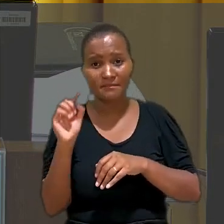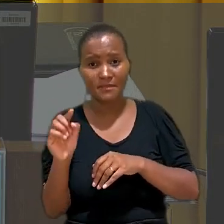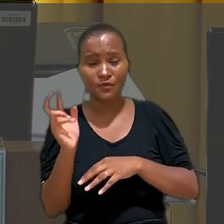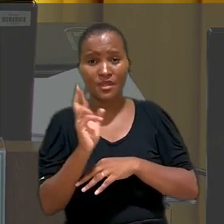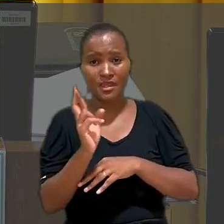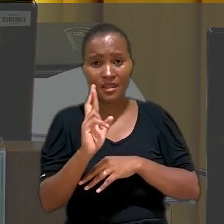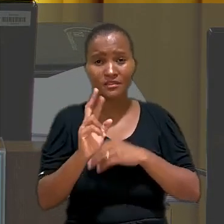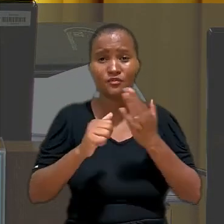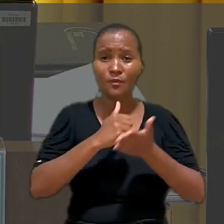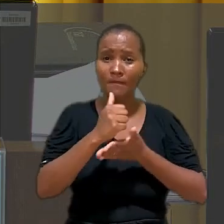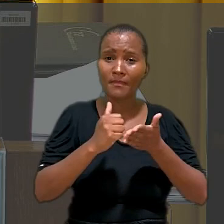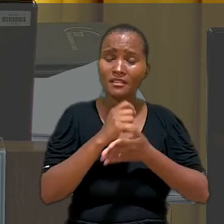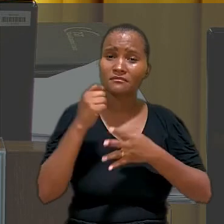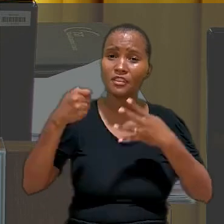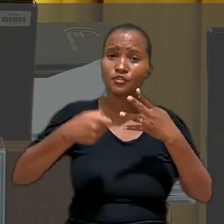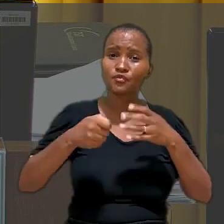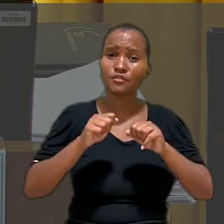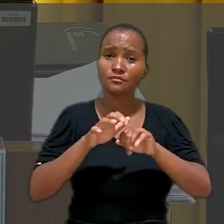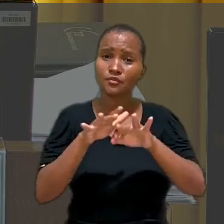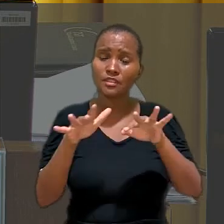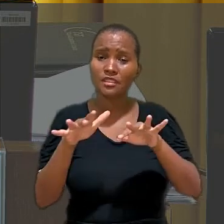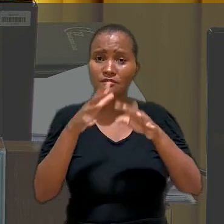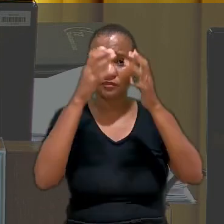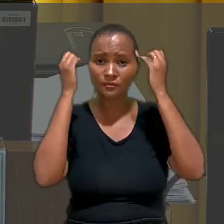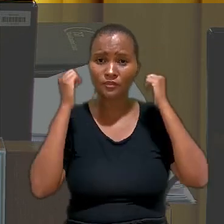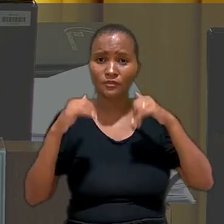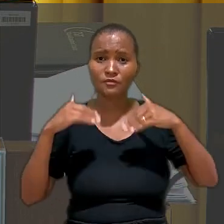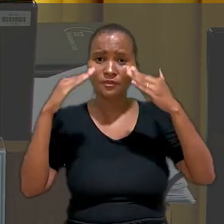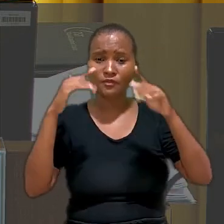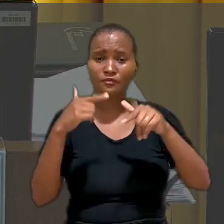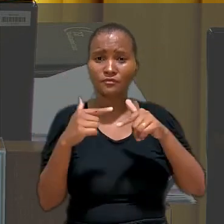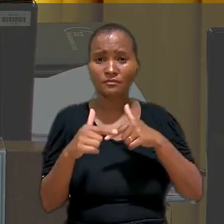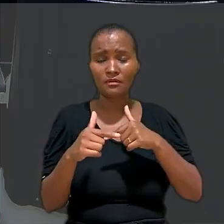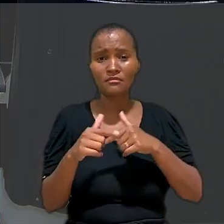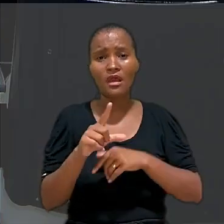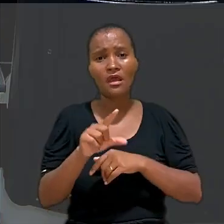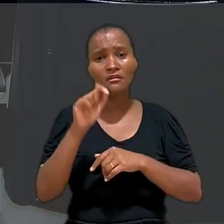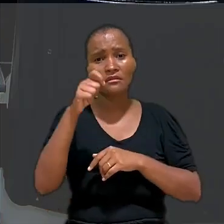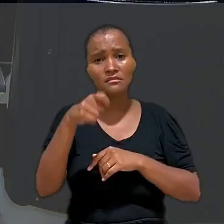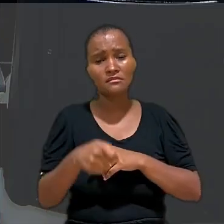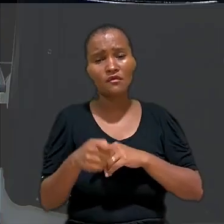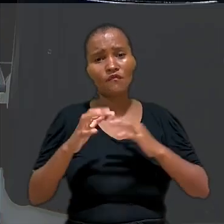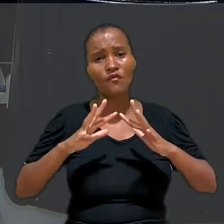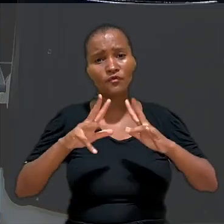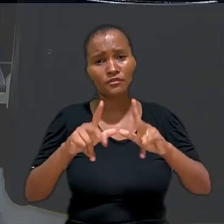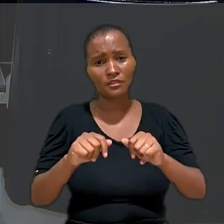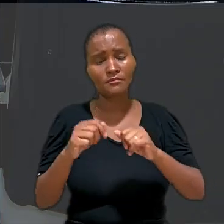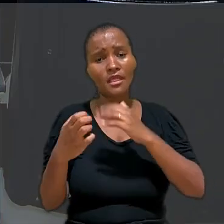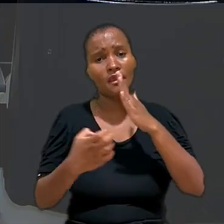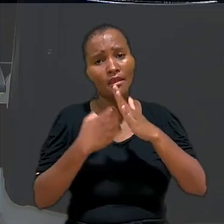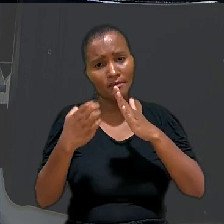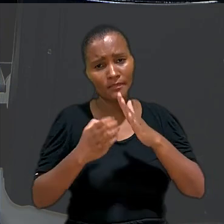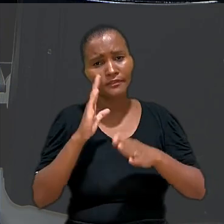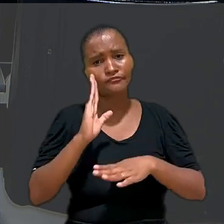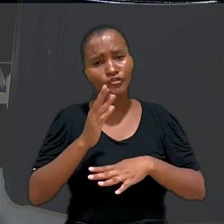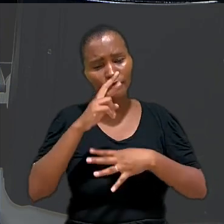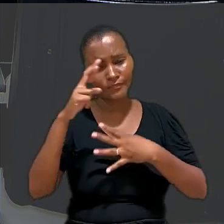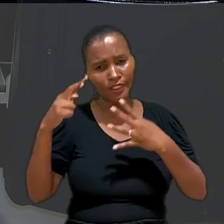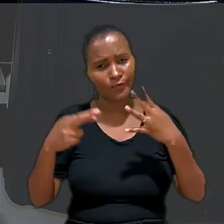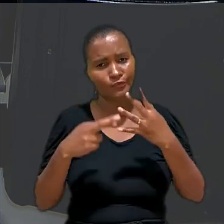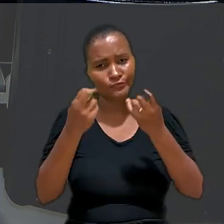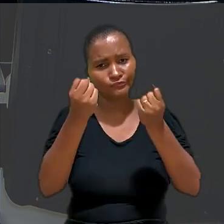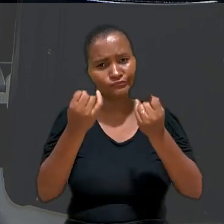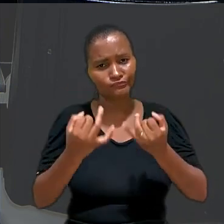para R$ 100.000, com base na jurisprudência do Tribunal Superior do Trabalho. A decisão foi unânime e a empresa